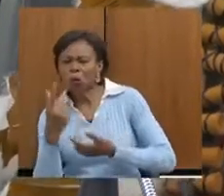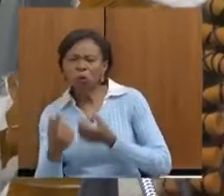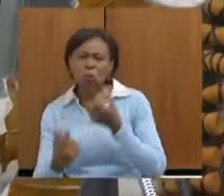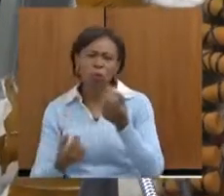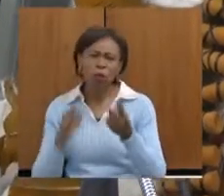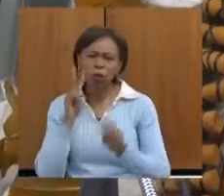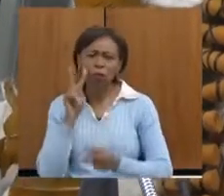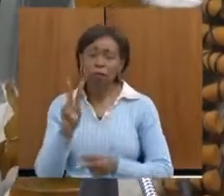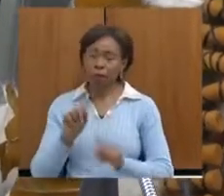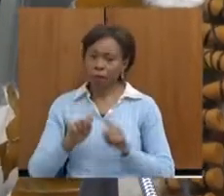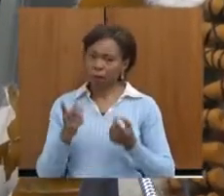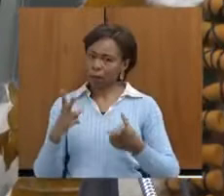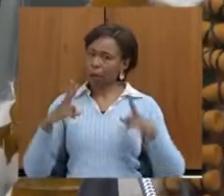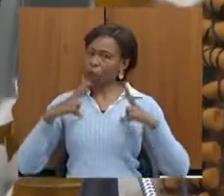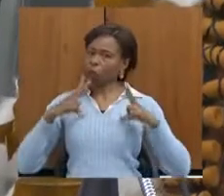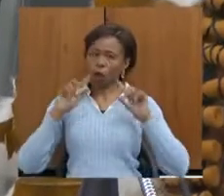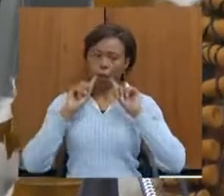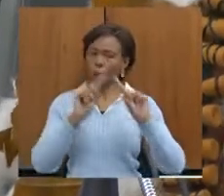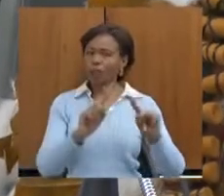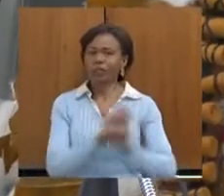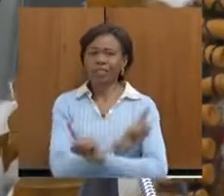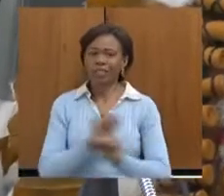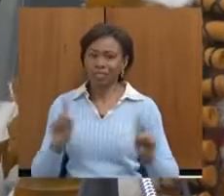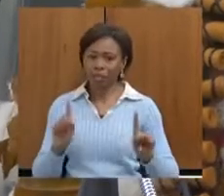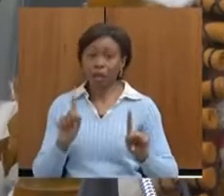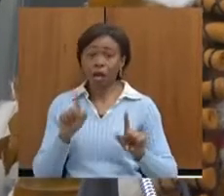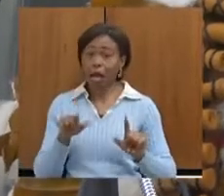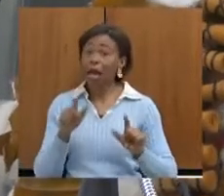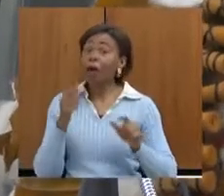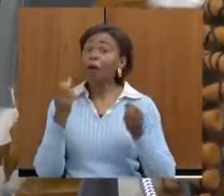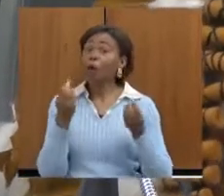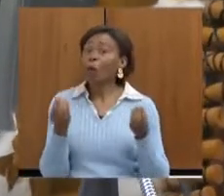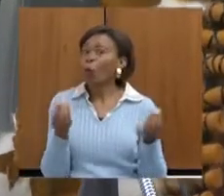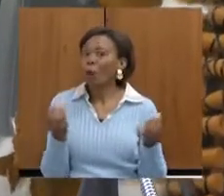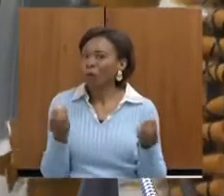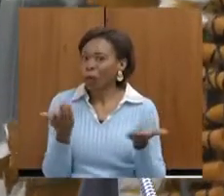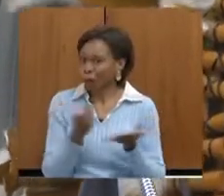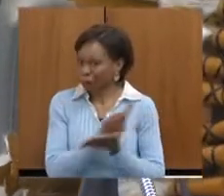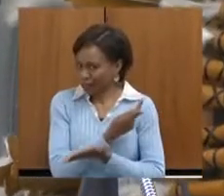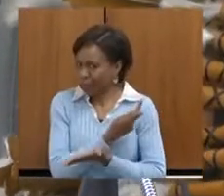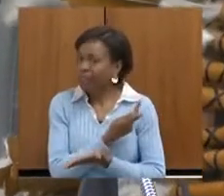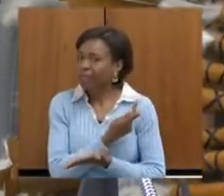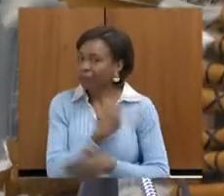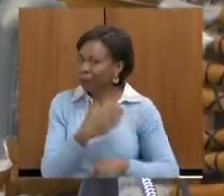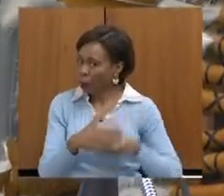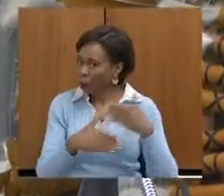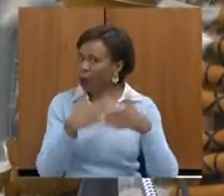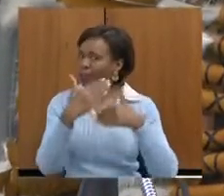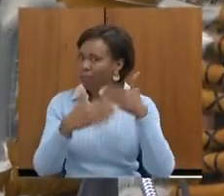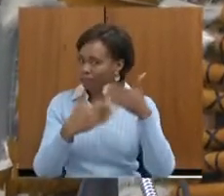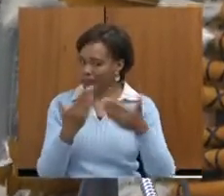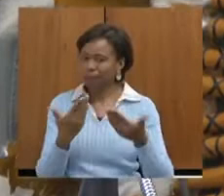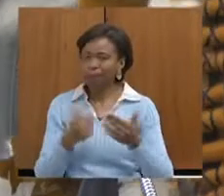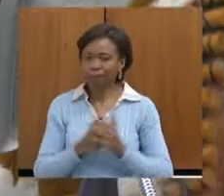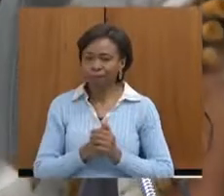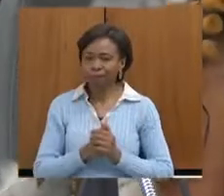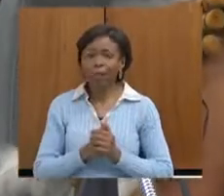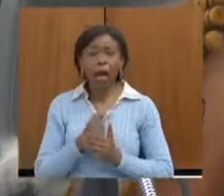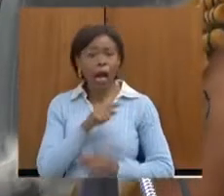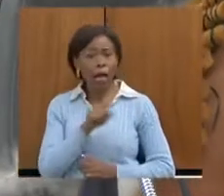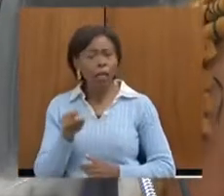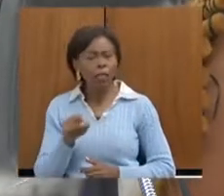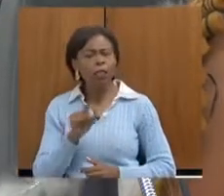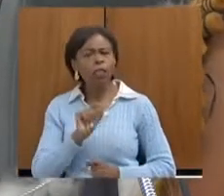questão não é individual que se é a estrutura Como foi organizada E aí além de criar um